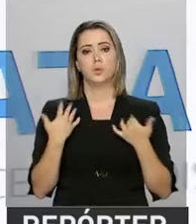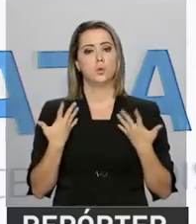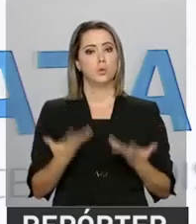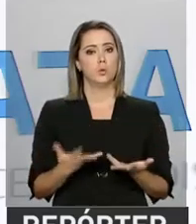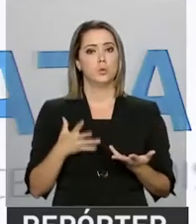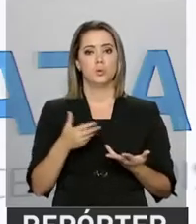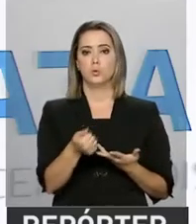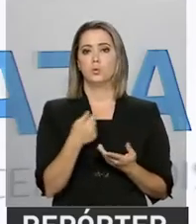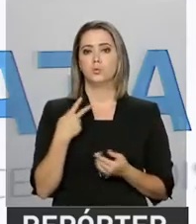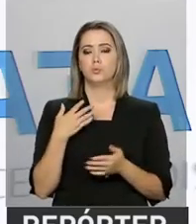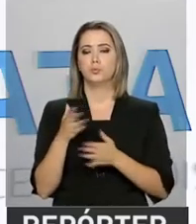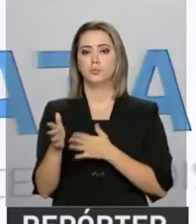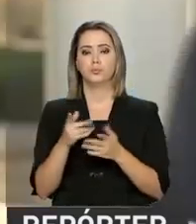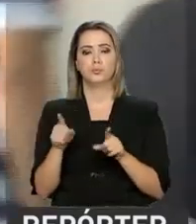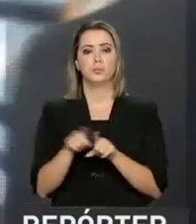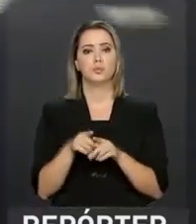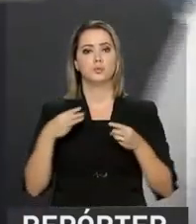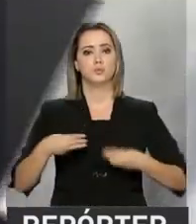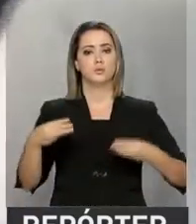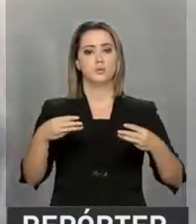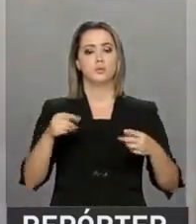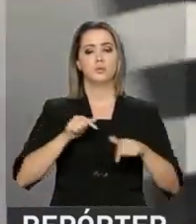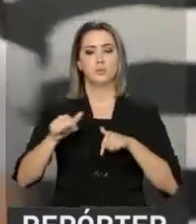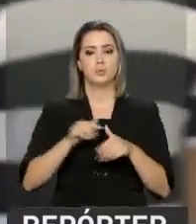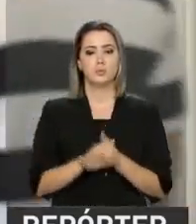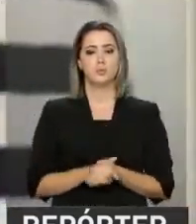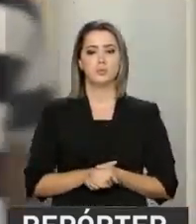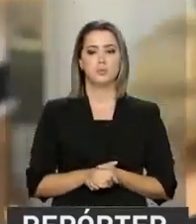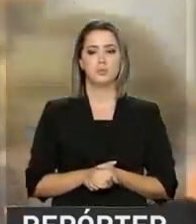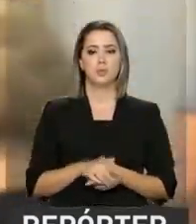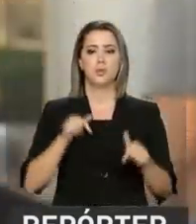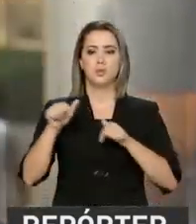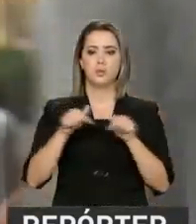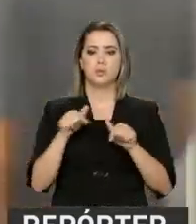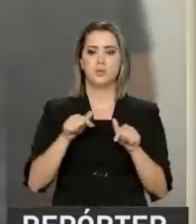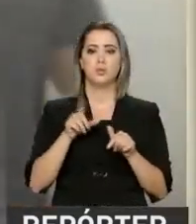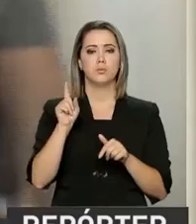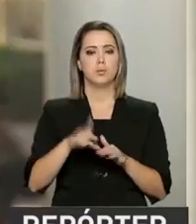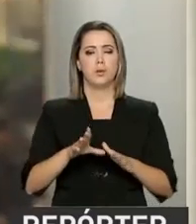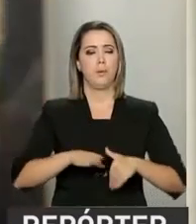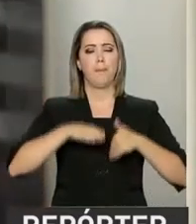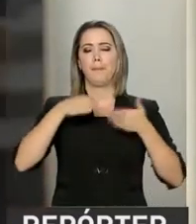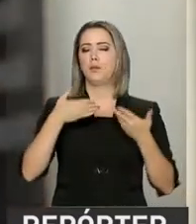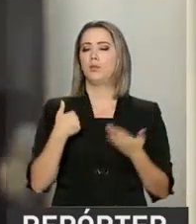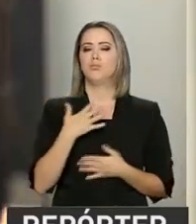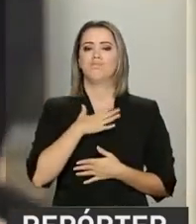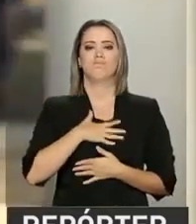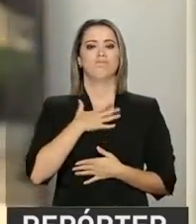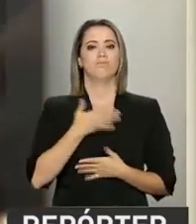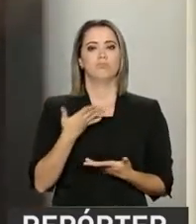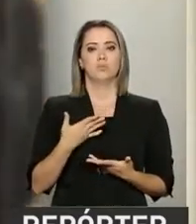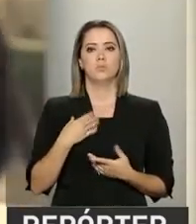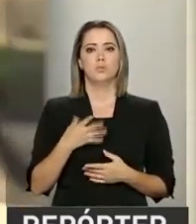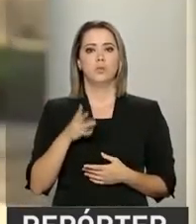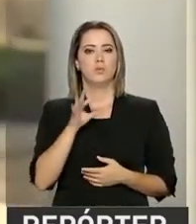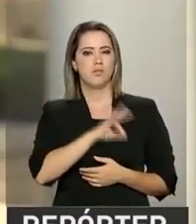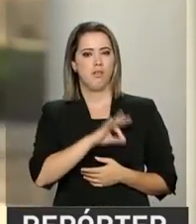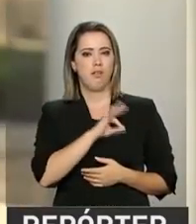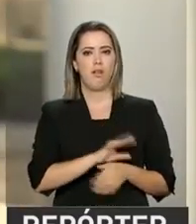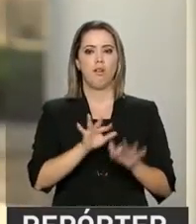seu acesso ao Ministério do Trabalho. O emprego é o que dá a autoestima, né? Que você levar o sustento